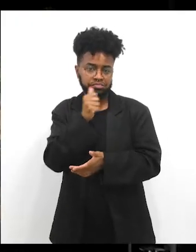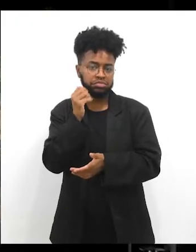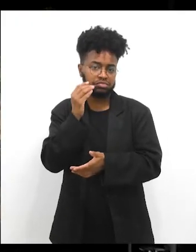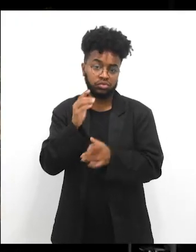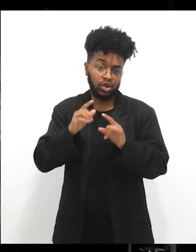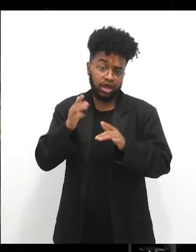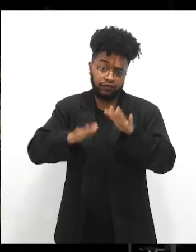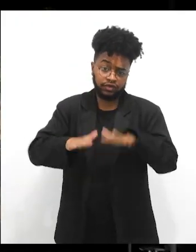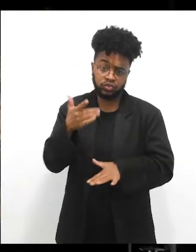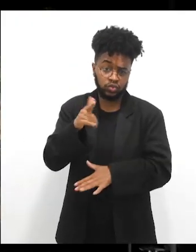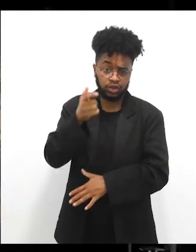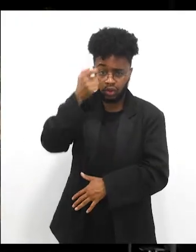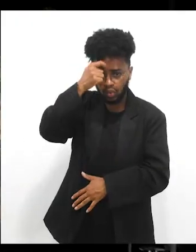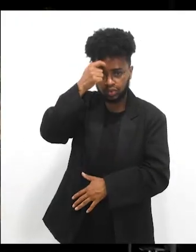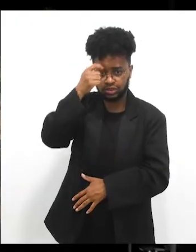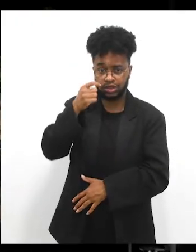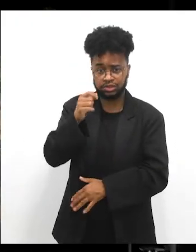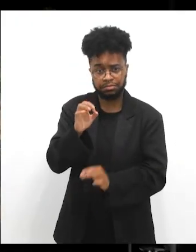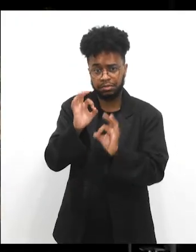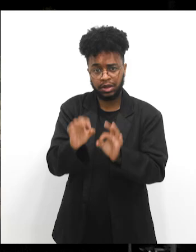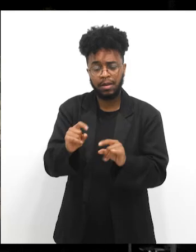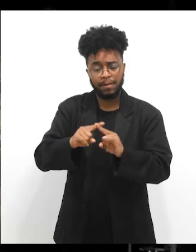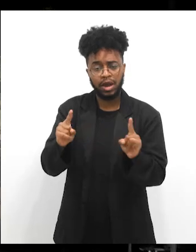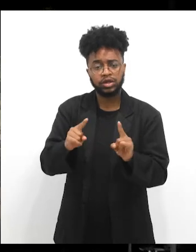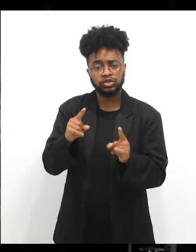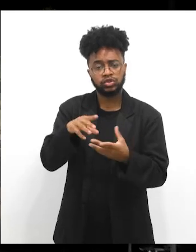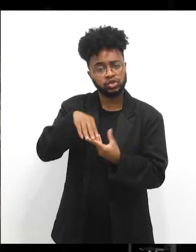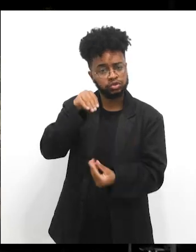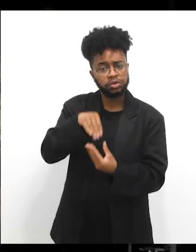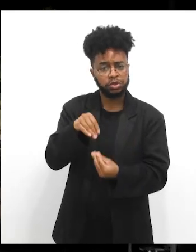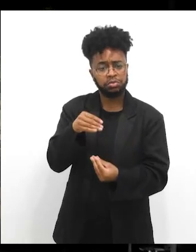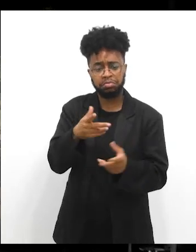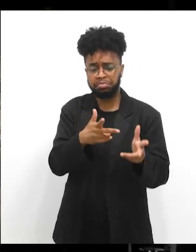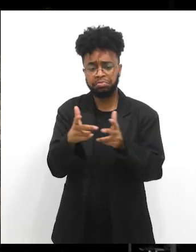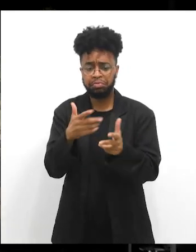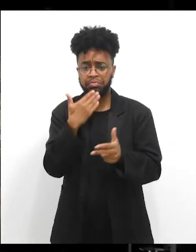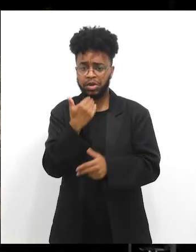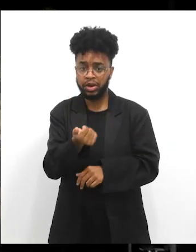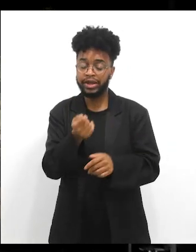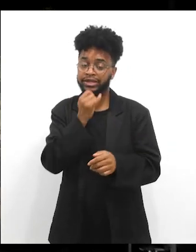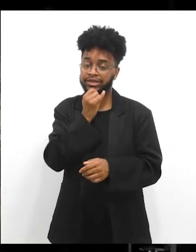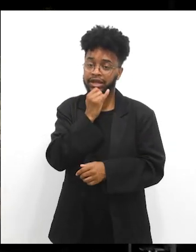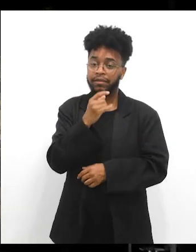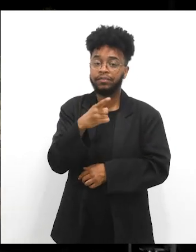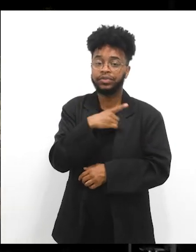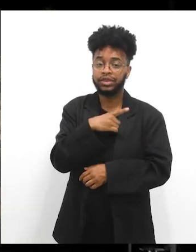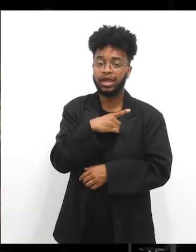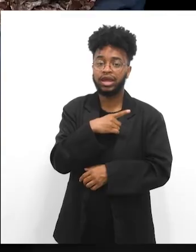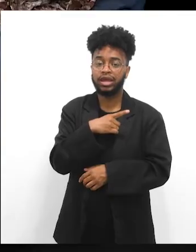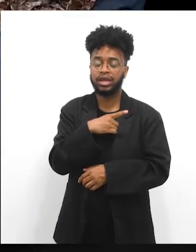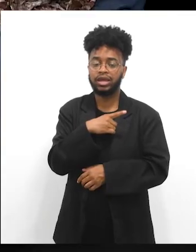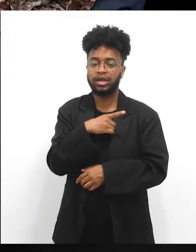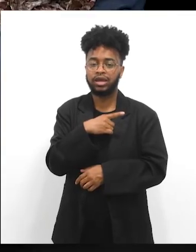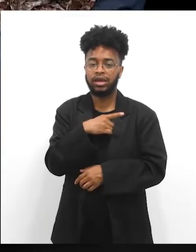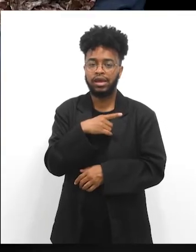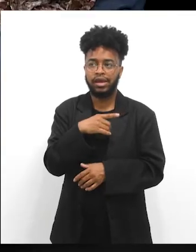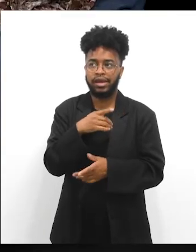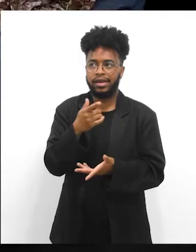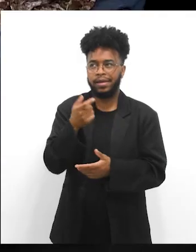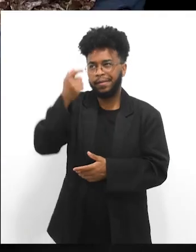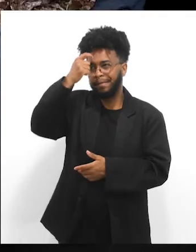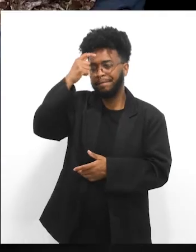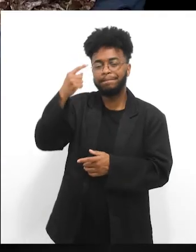seja uma consciência plena, né? Mas uma consciência do espírito, e encaram de forma melhor. Agora, por exemplo, nós temos um instinto